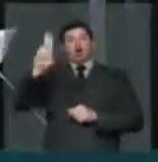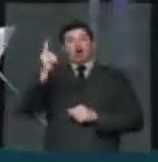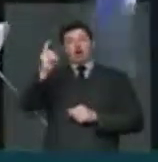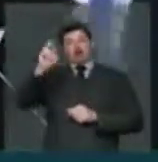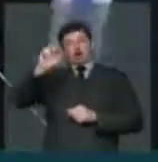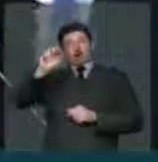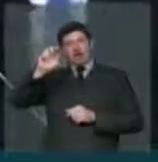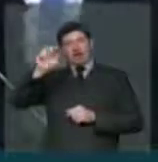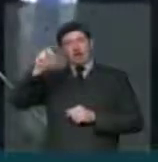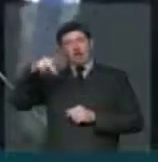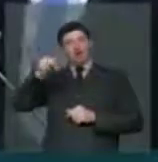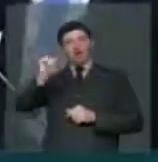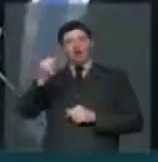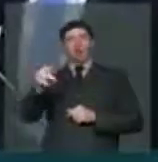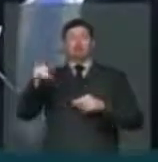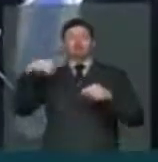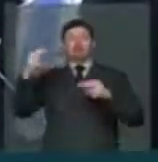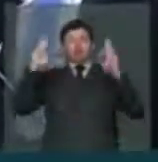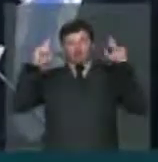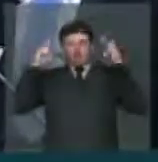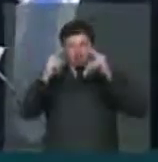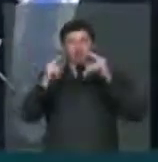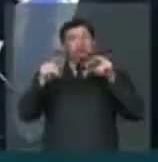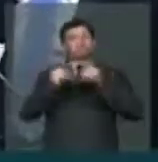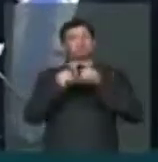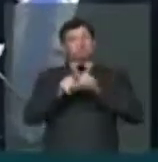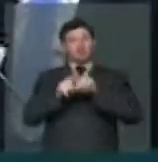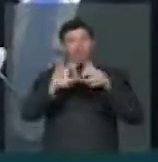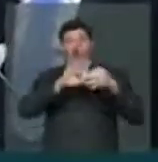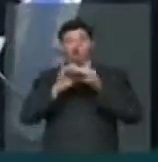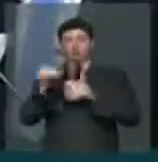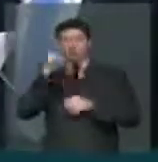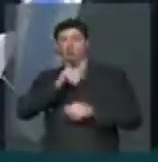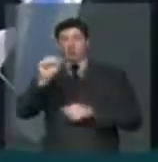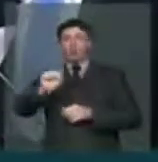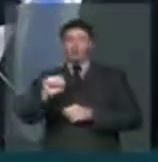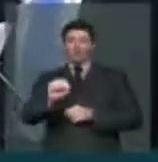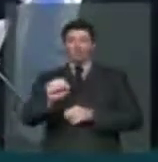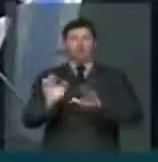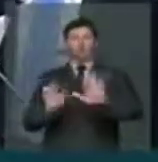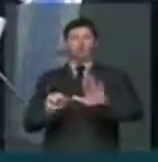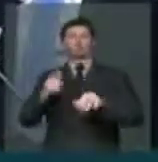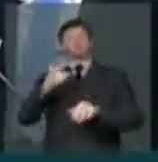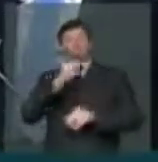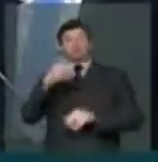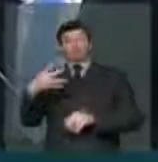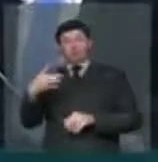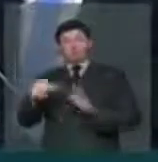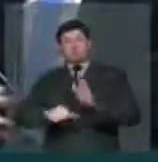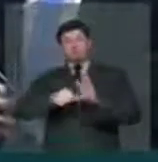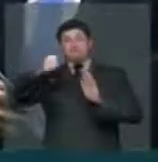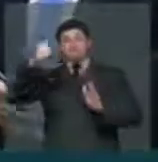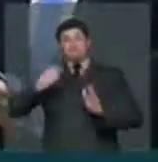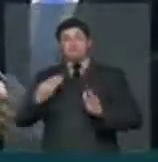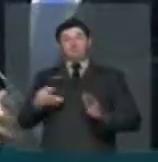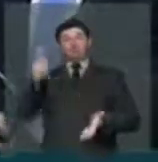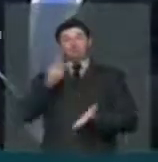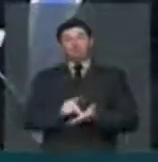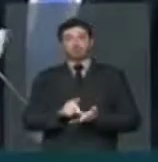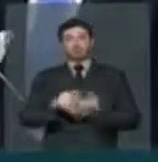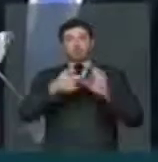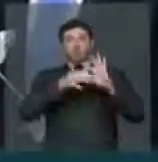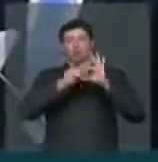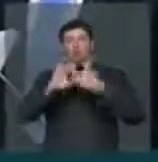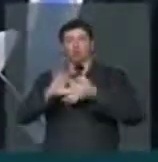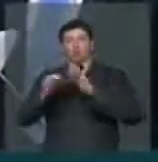para os Jogos Olímpicos de Atenas, conquistou o 8º lugar. Em 2004, em sua primeira participação olímpica